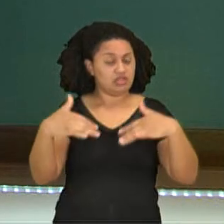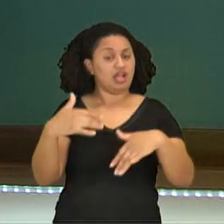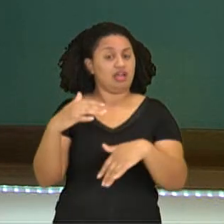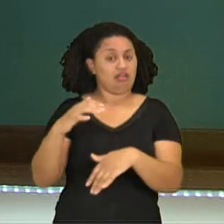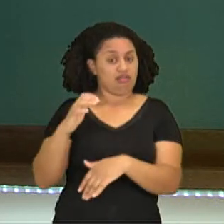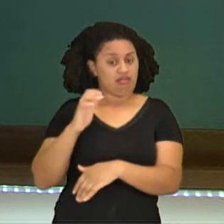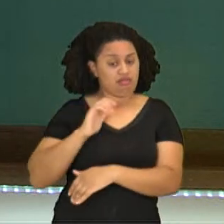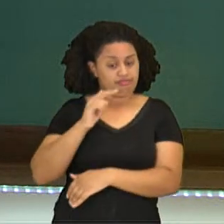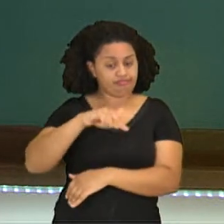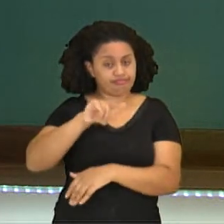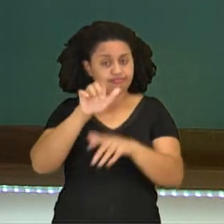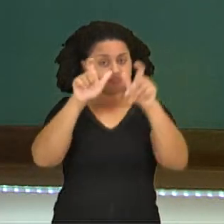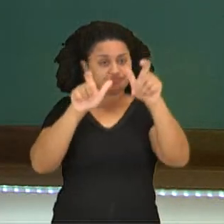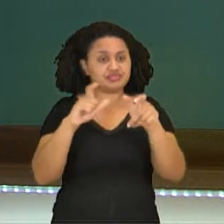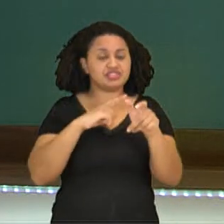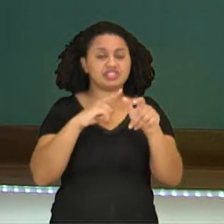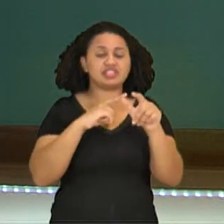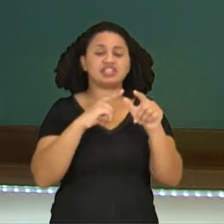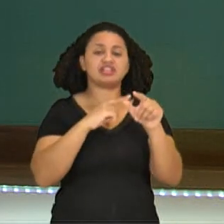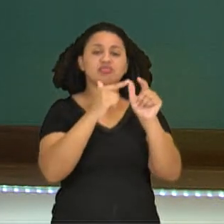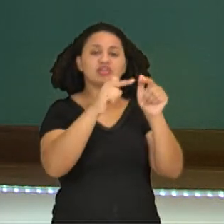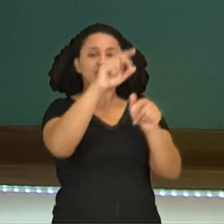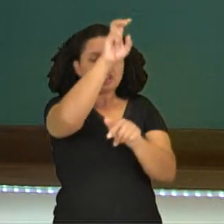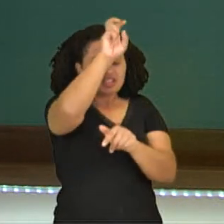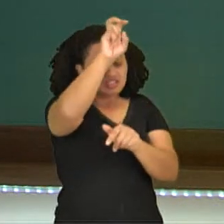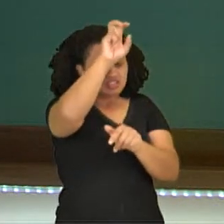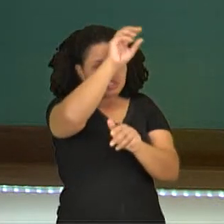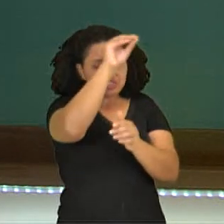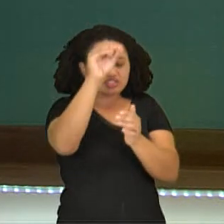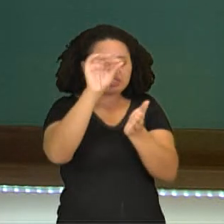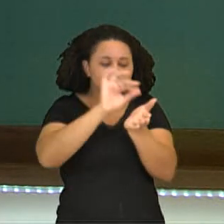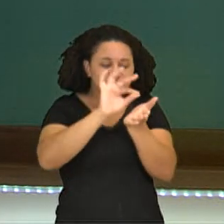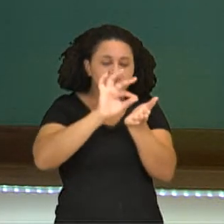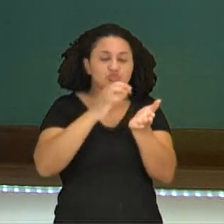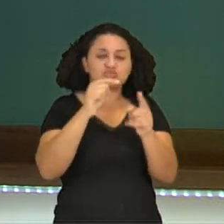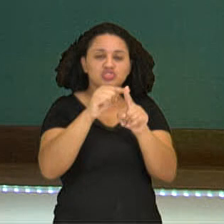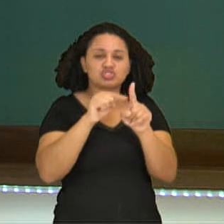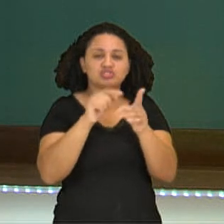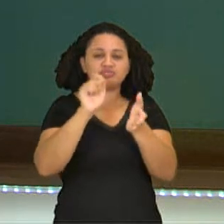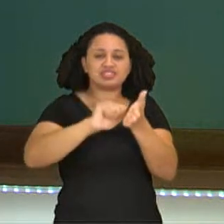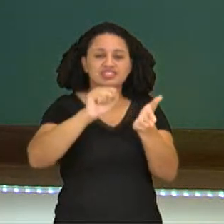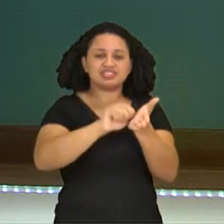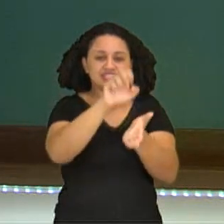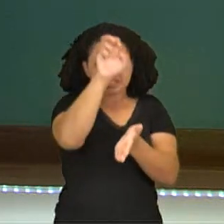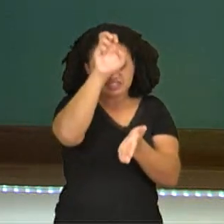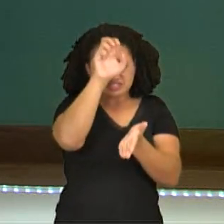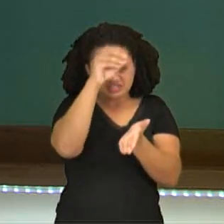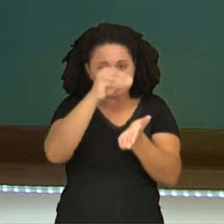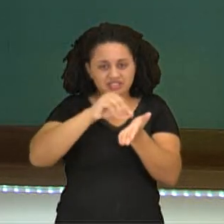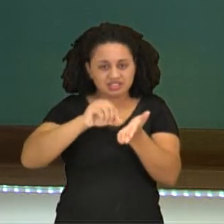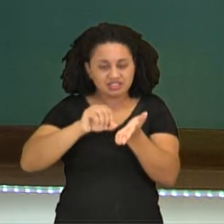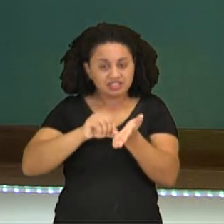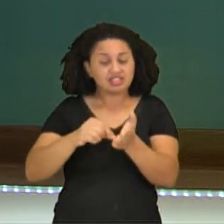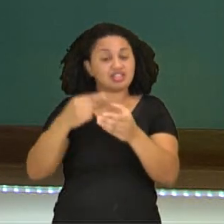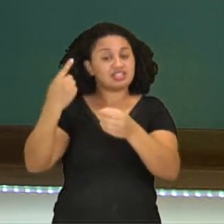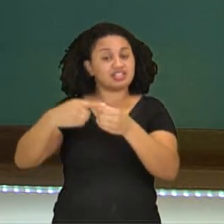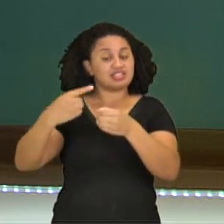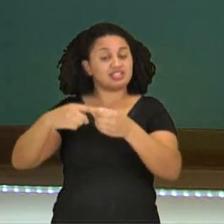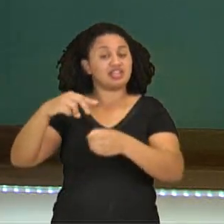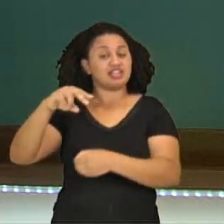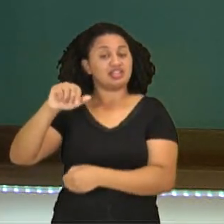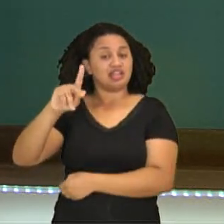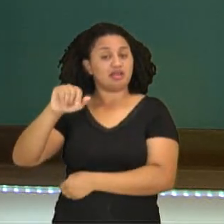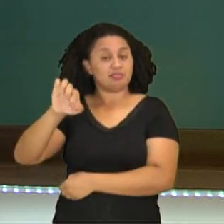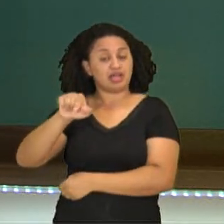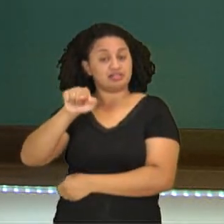nessa região, com hieróglifo egito, egípcio, uma escrita egípcia, na cidade cuxita de Napata.